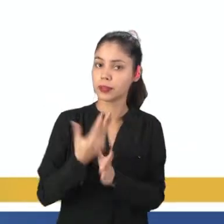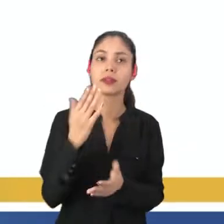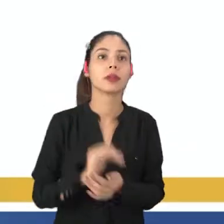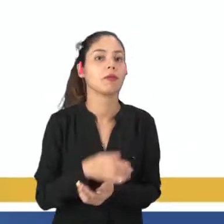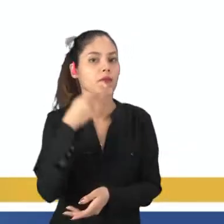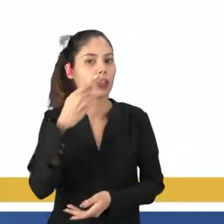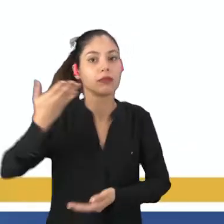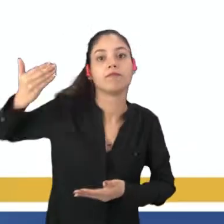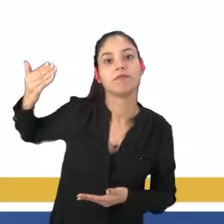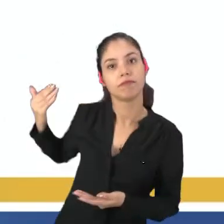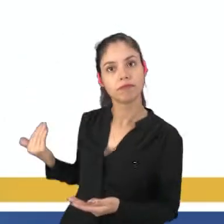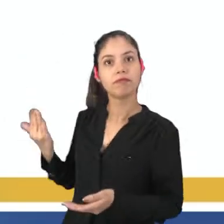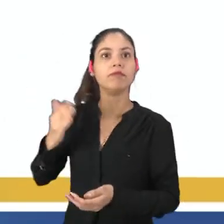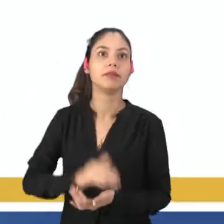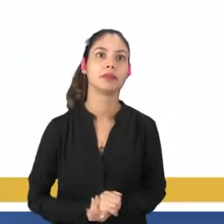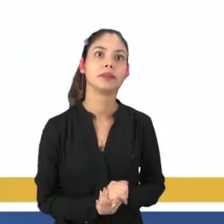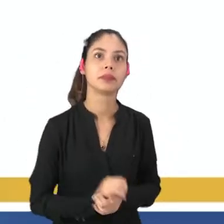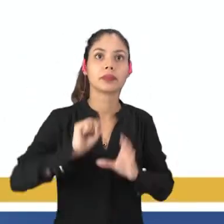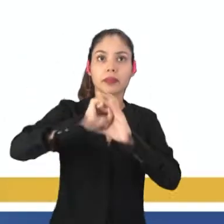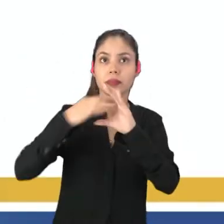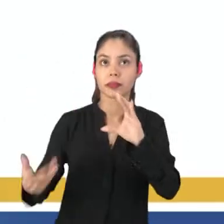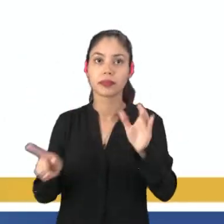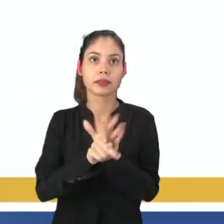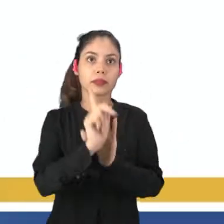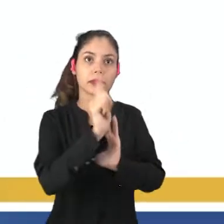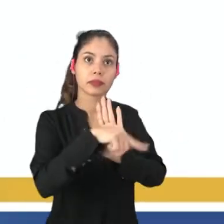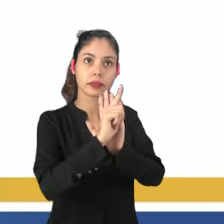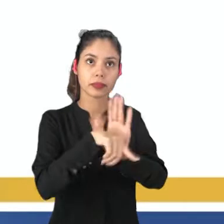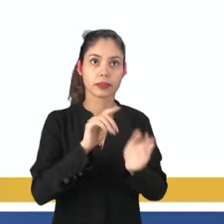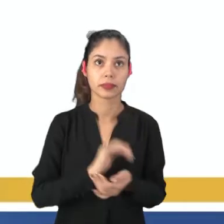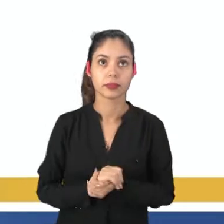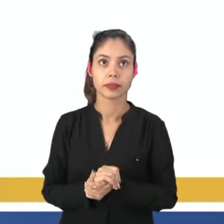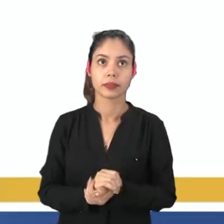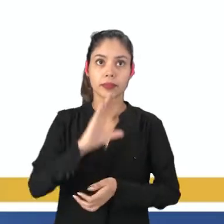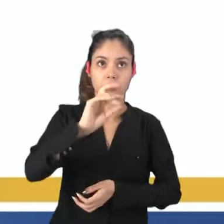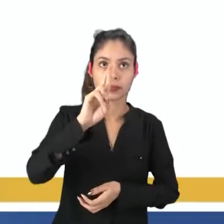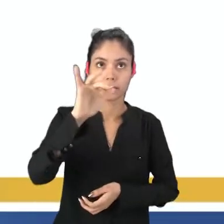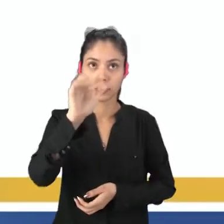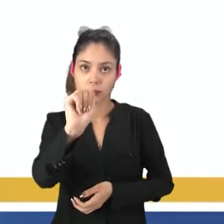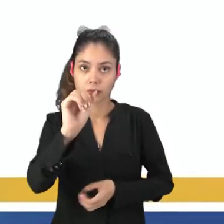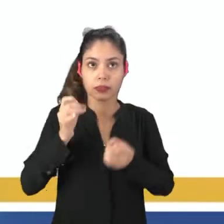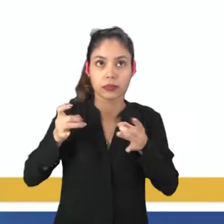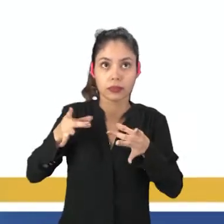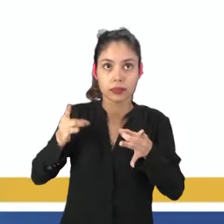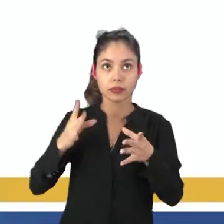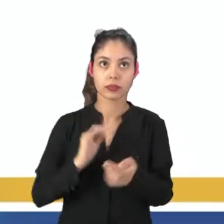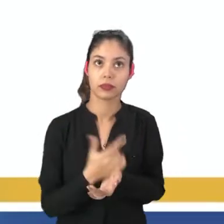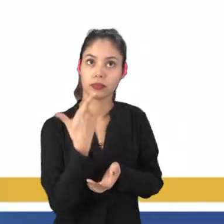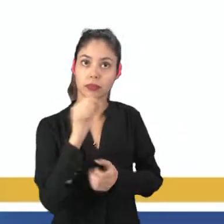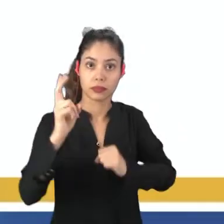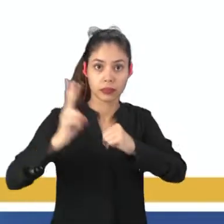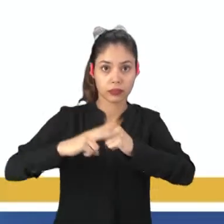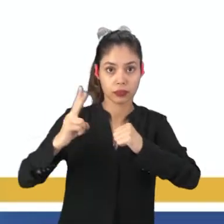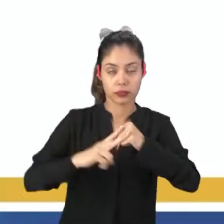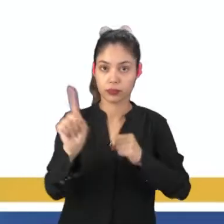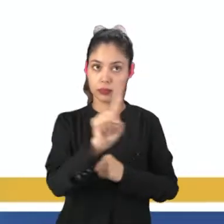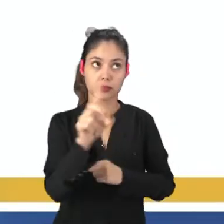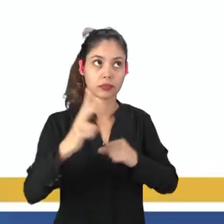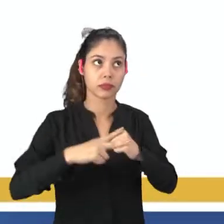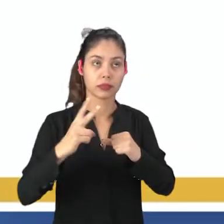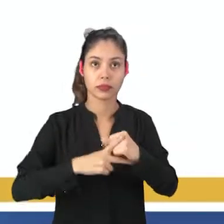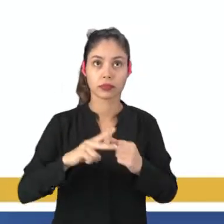passada. Características desse gênero são a caráter comercial, linguagem verbal e não